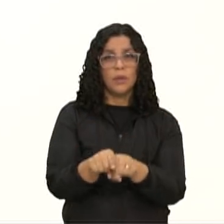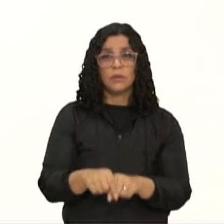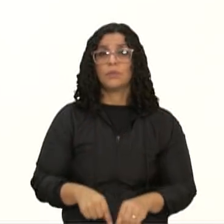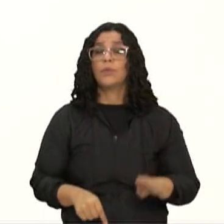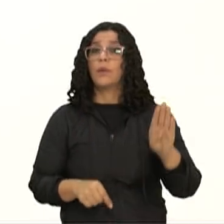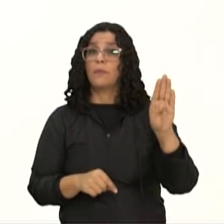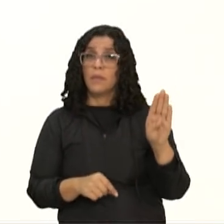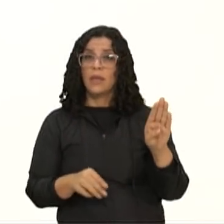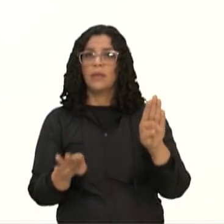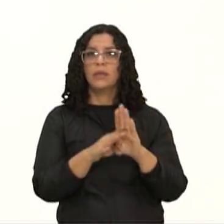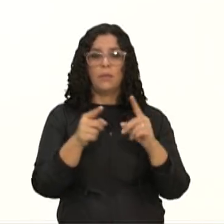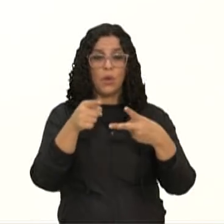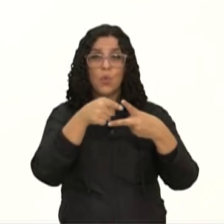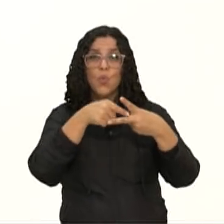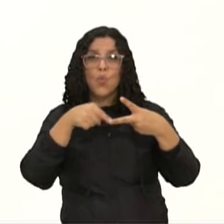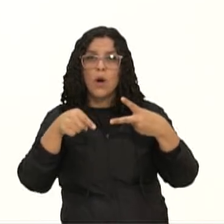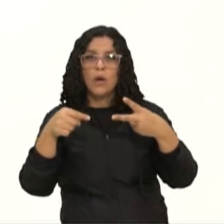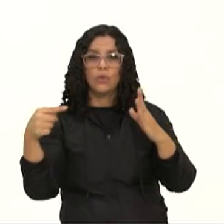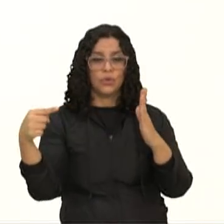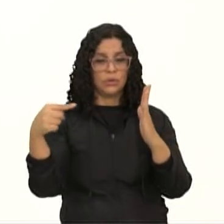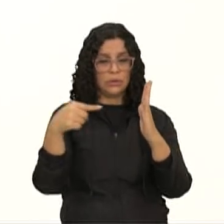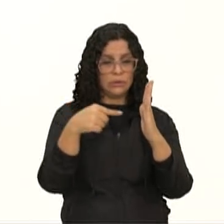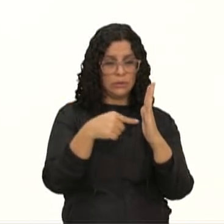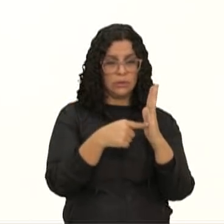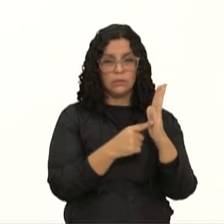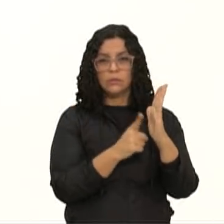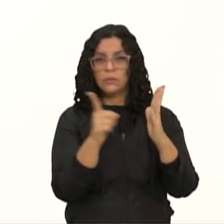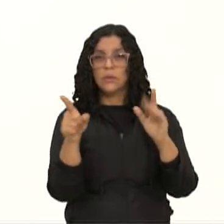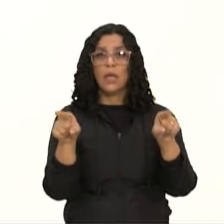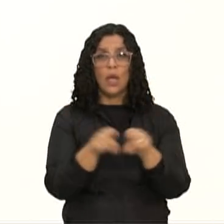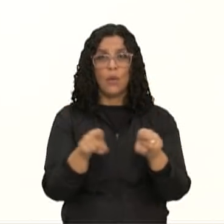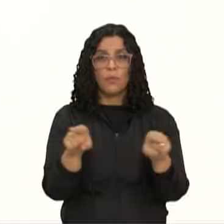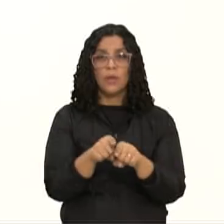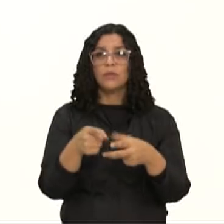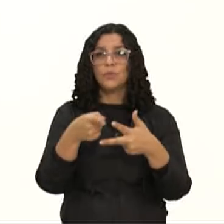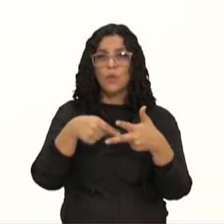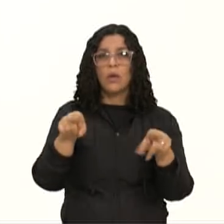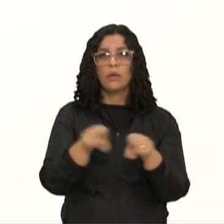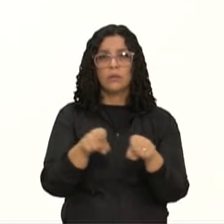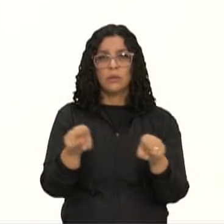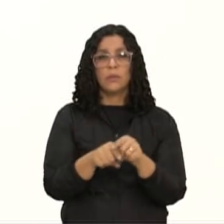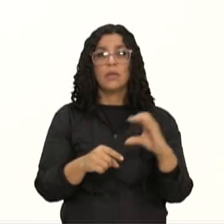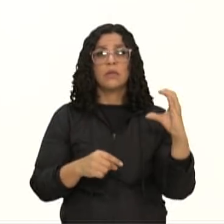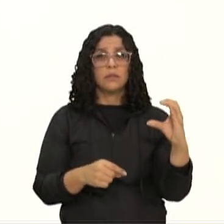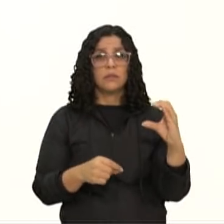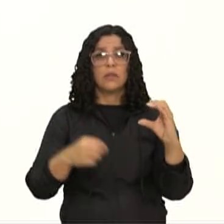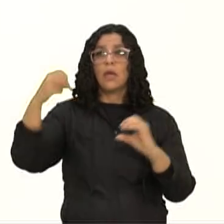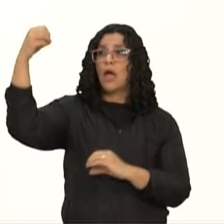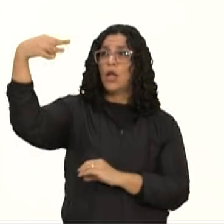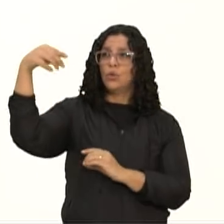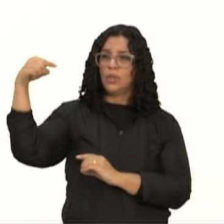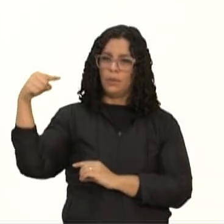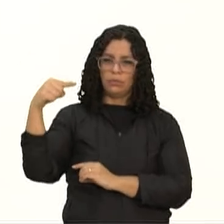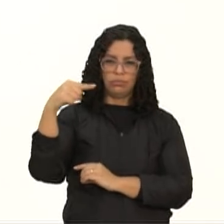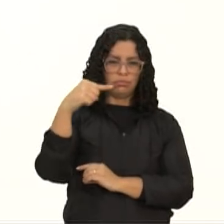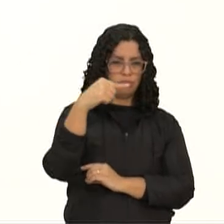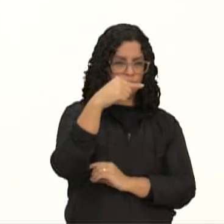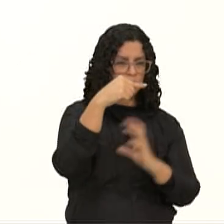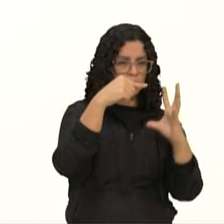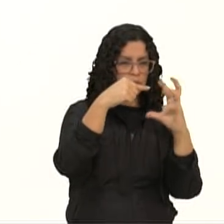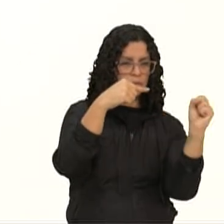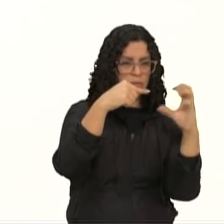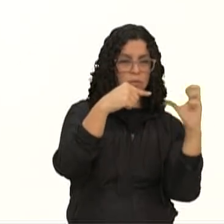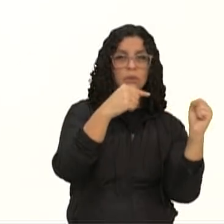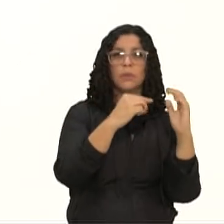B. O ângulo de incidência é o mesmo ângulo de reflexão? E letra C. A luz se projeta em linha reta, sendo absorvida